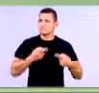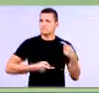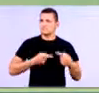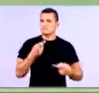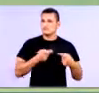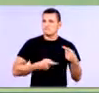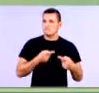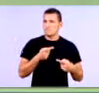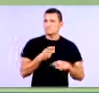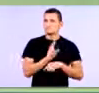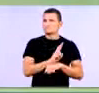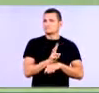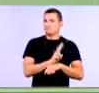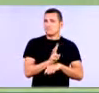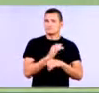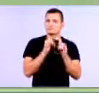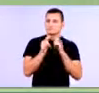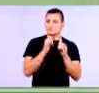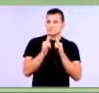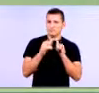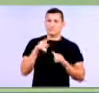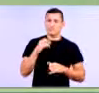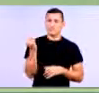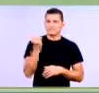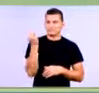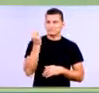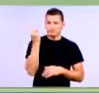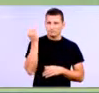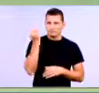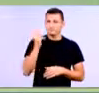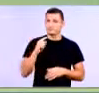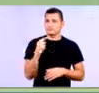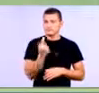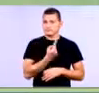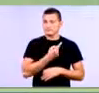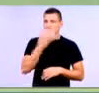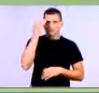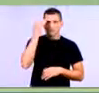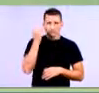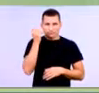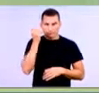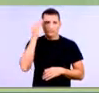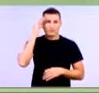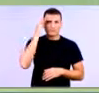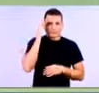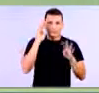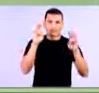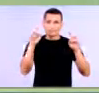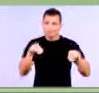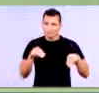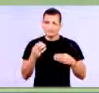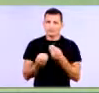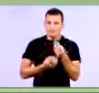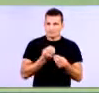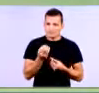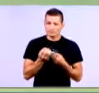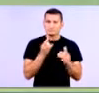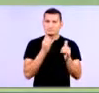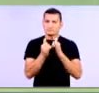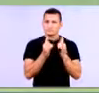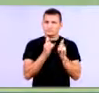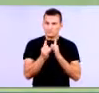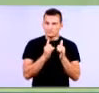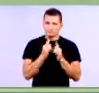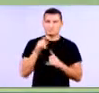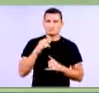de segurança da informação, é importante nós sabermos, compreendermos bem como que a informação ela